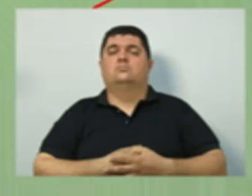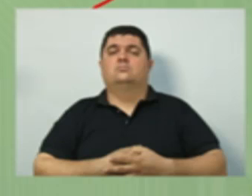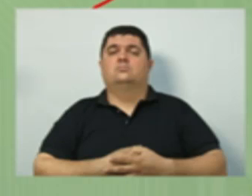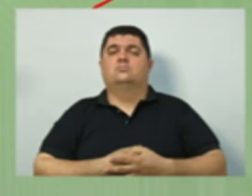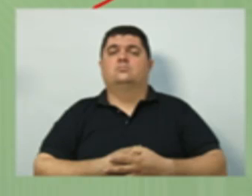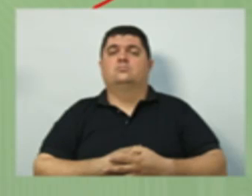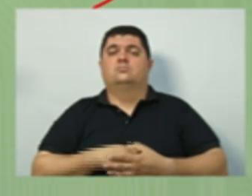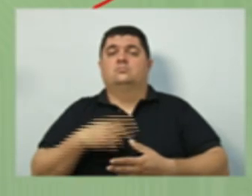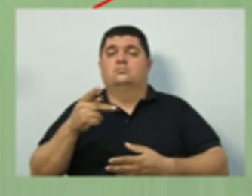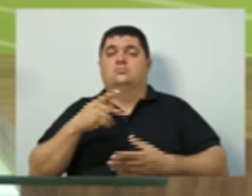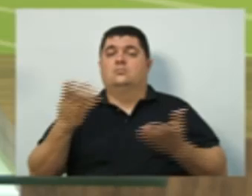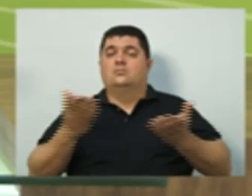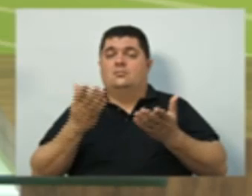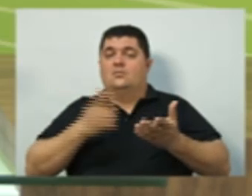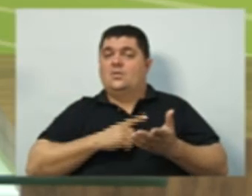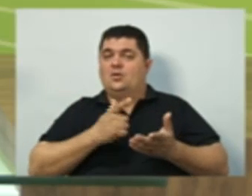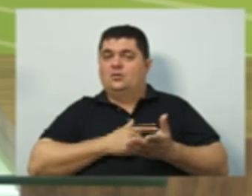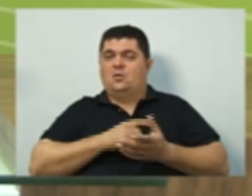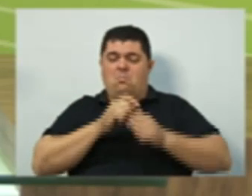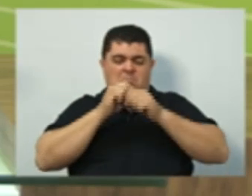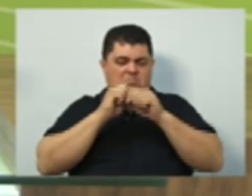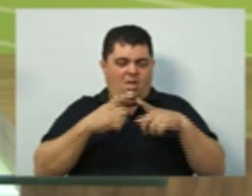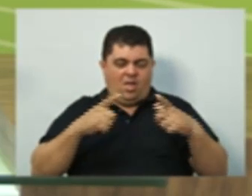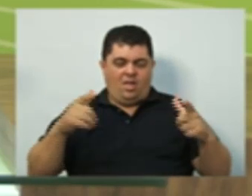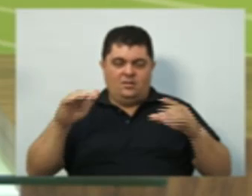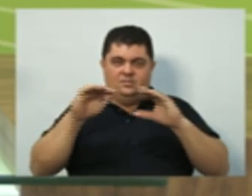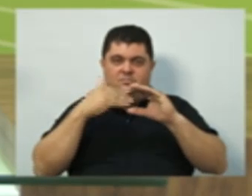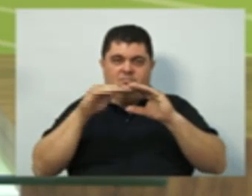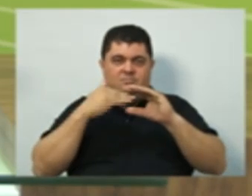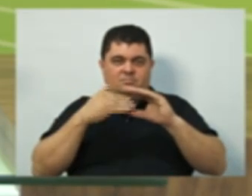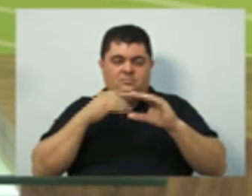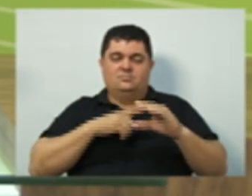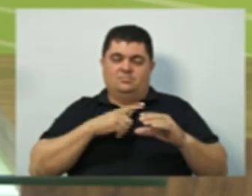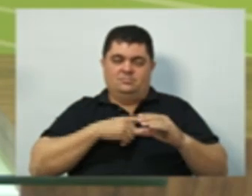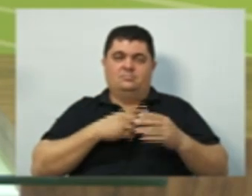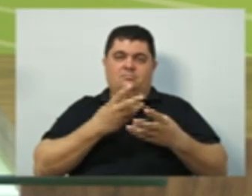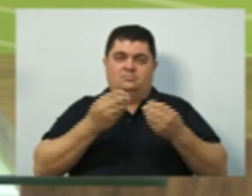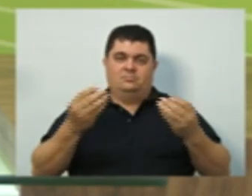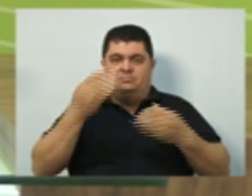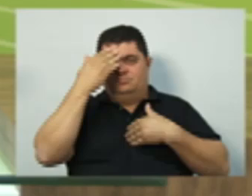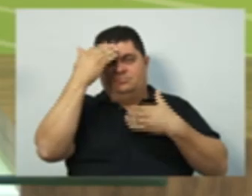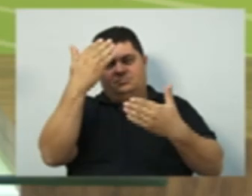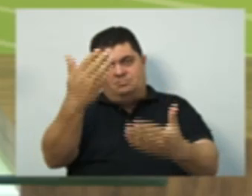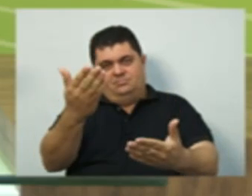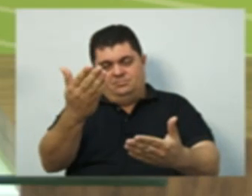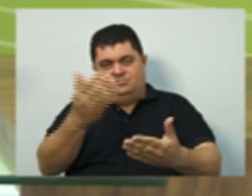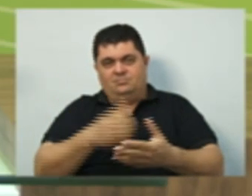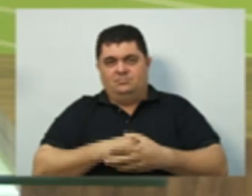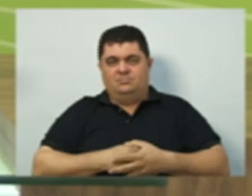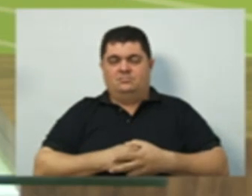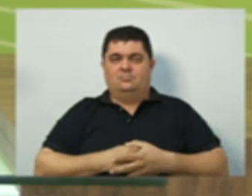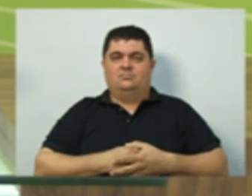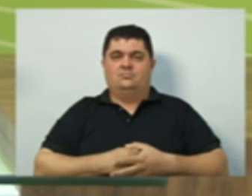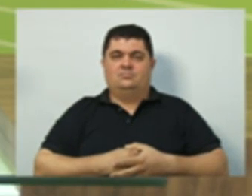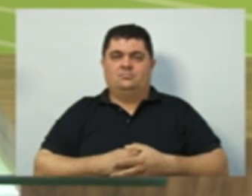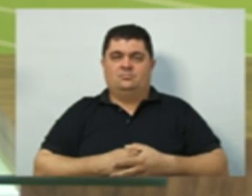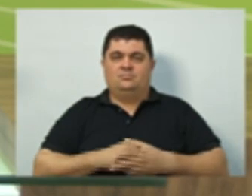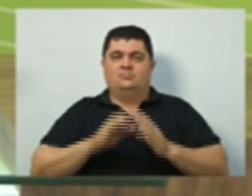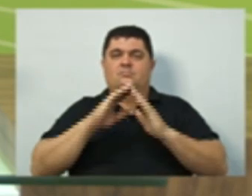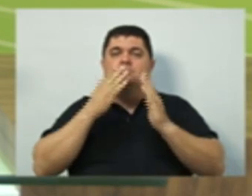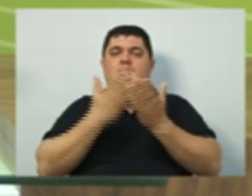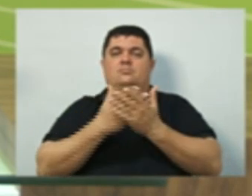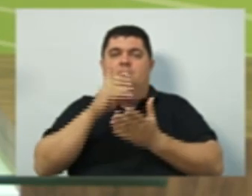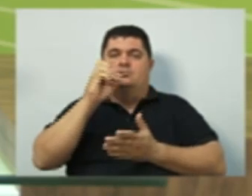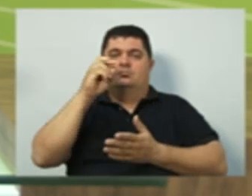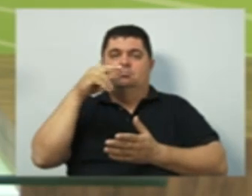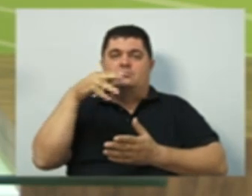Olha, professora Eliane, agora nós aumentamos aqui um pouco mais a participação dos alunos. Agradeço. A escola